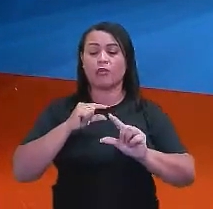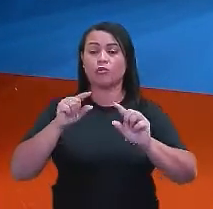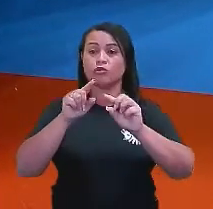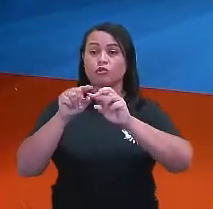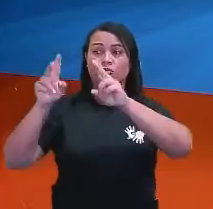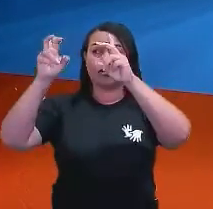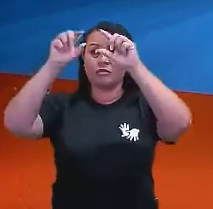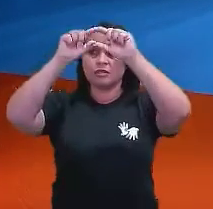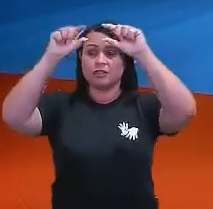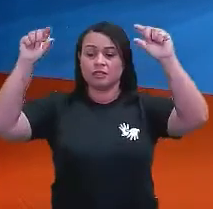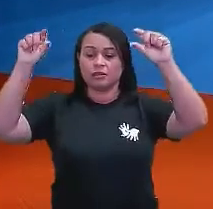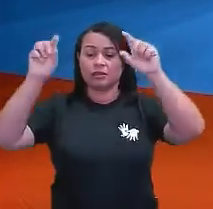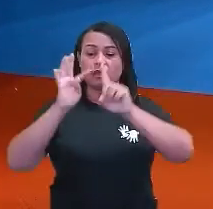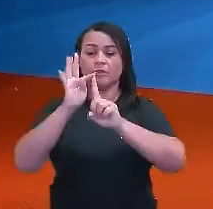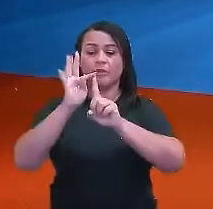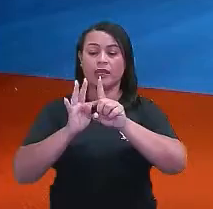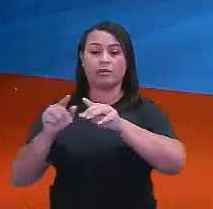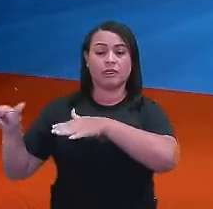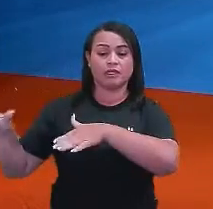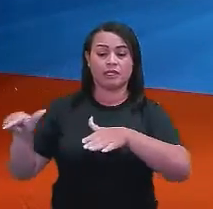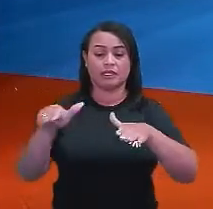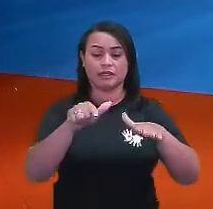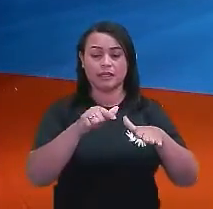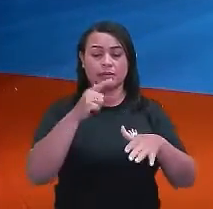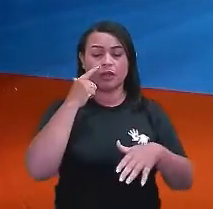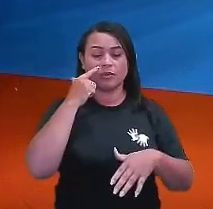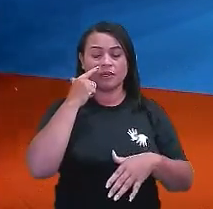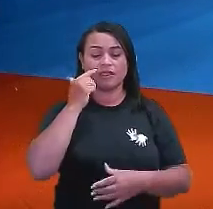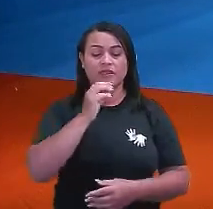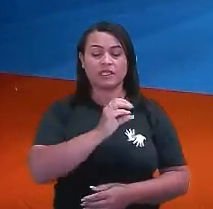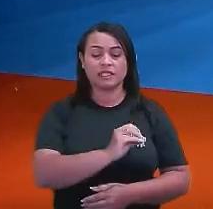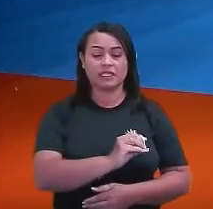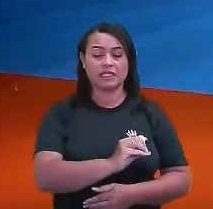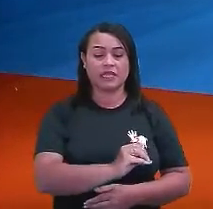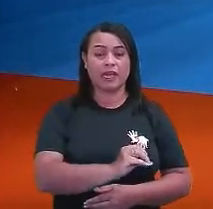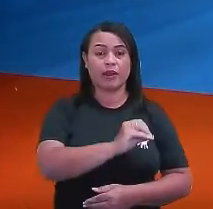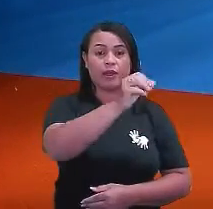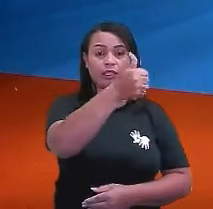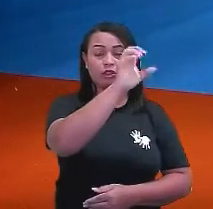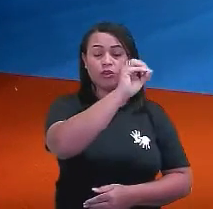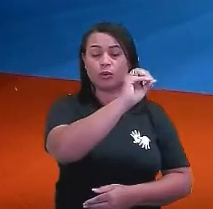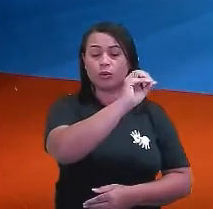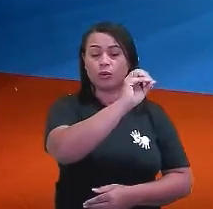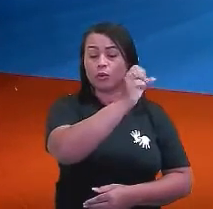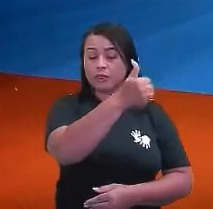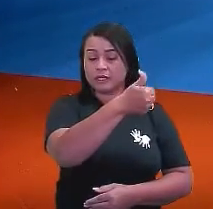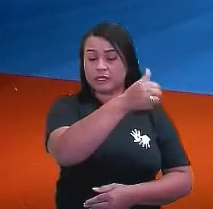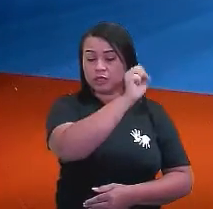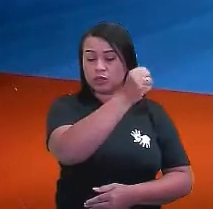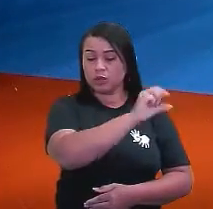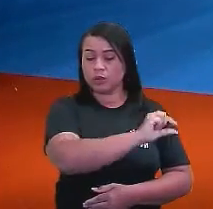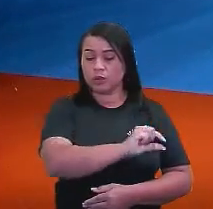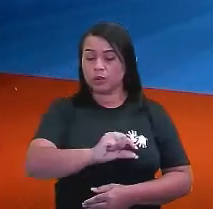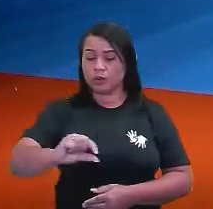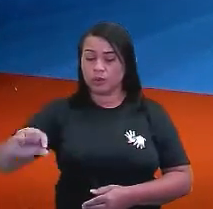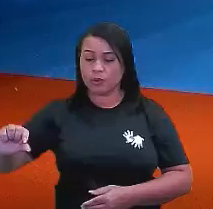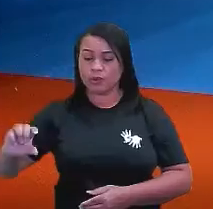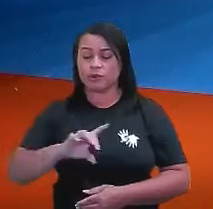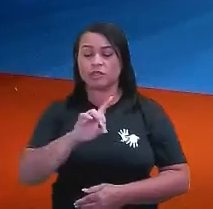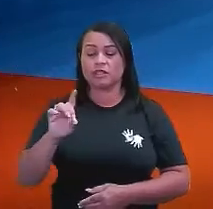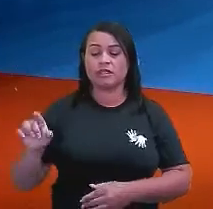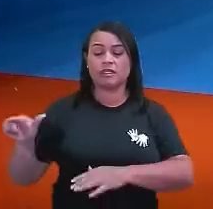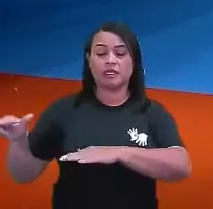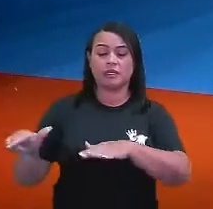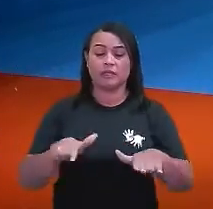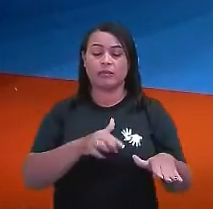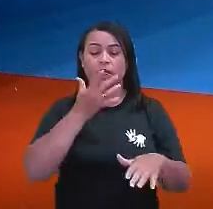vai de 0 a 18, e os dias da semana. Nós temos aí na cor azul a variação